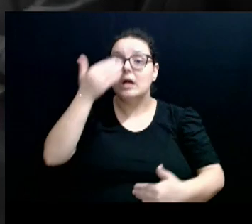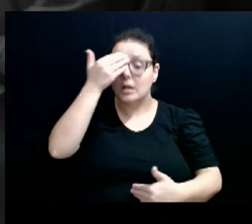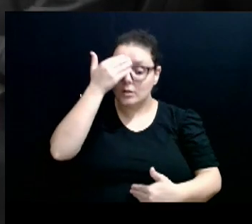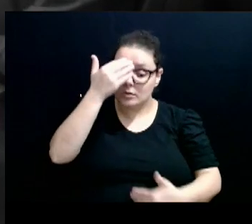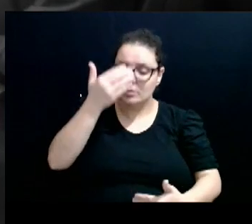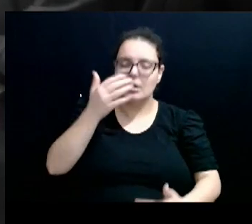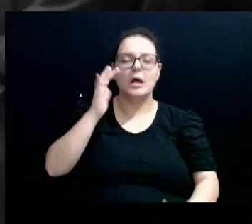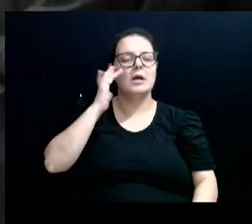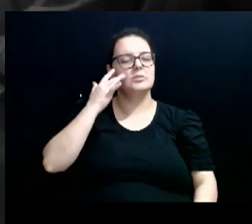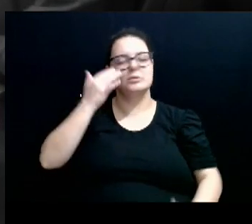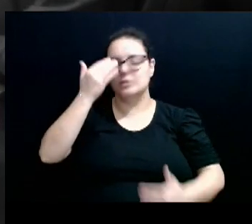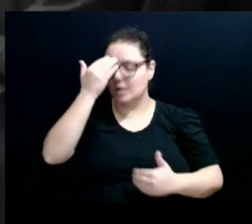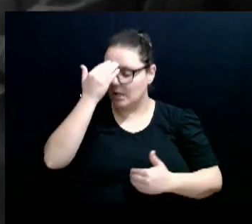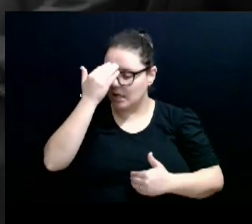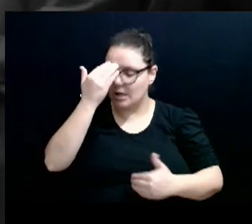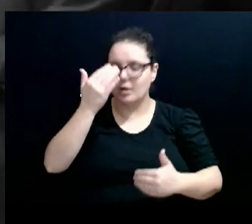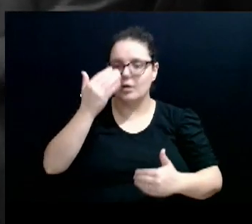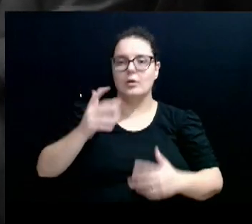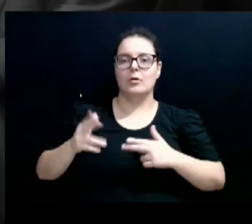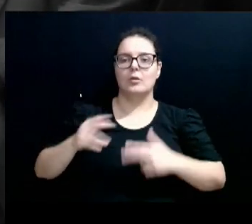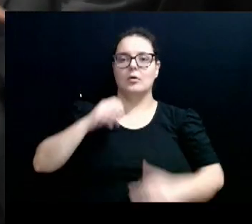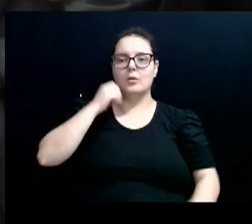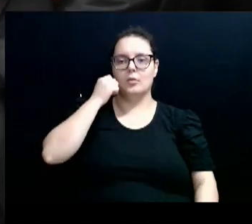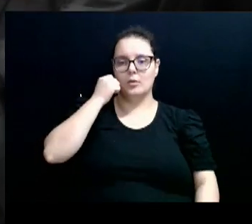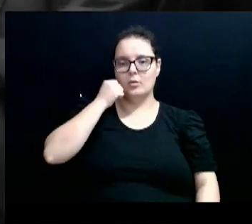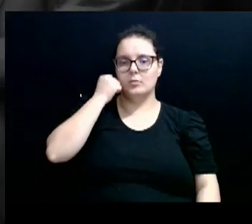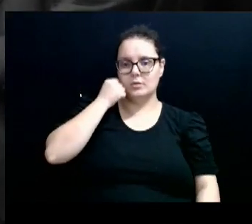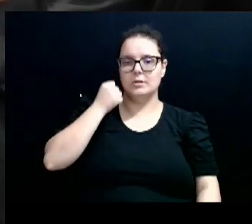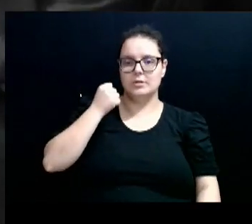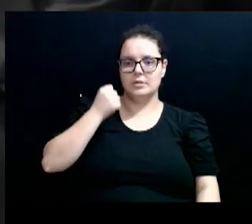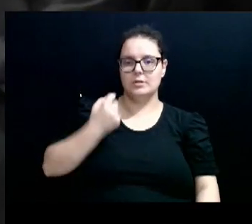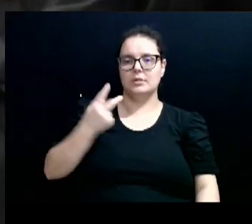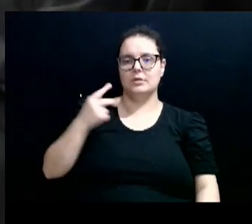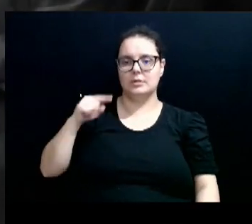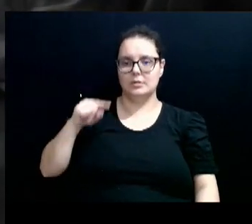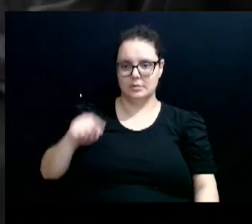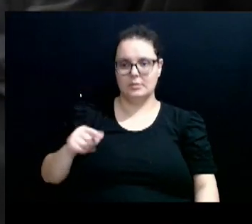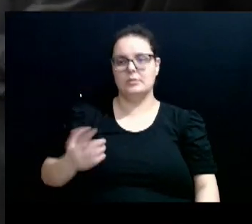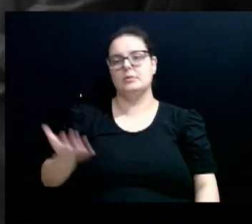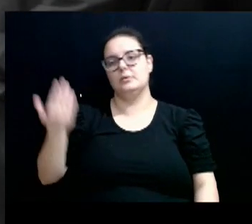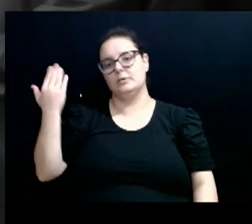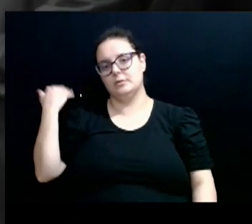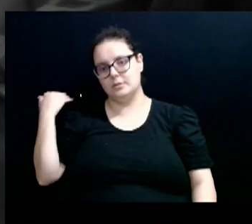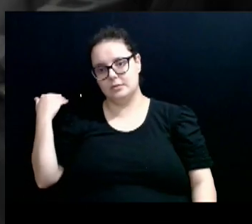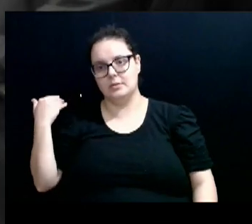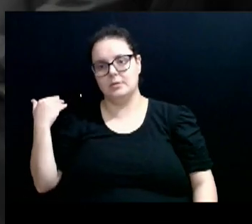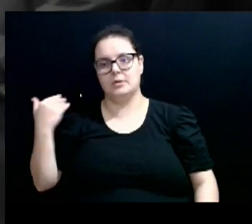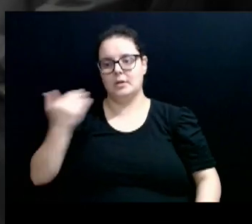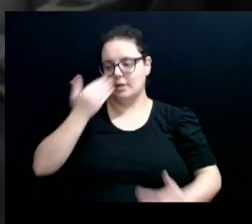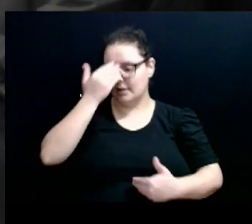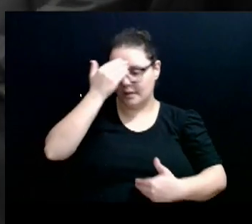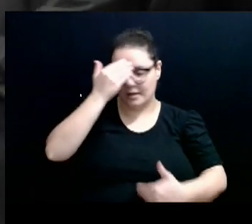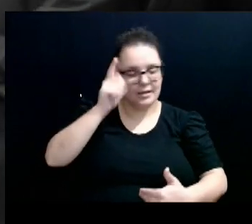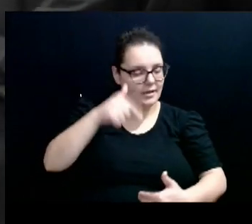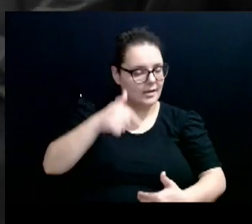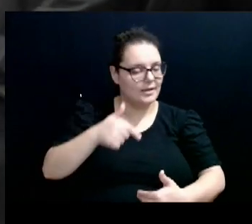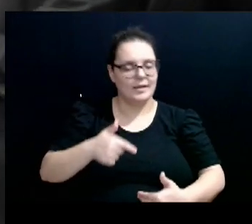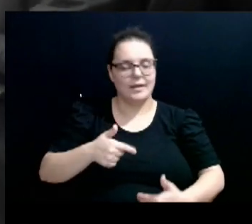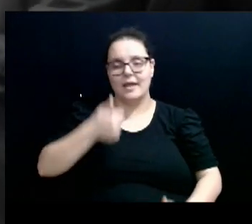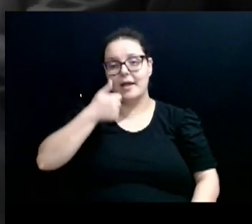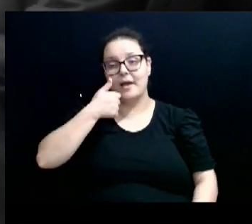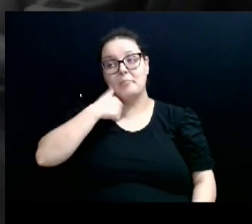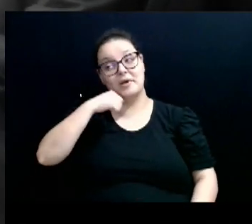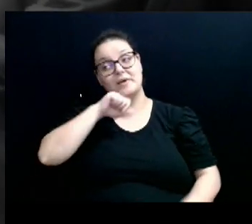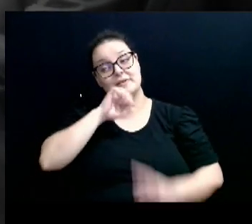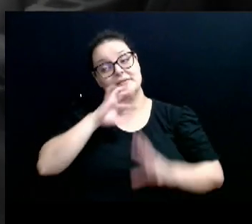como dizia o senador Cícero Romano há 2000 anos atrás, a gratidão é a mãe de todas as virtudes, né? É verdade. Eu sou muito